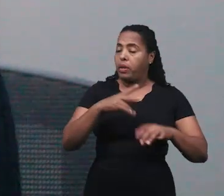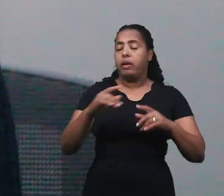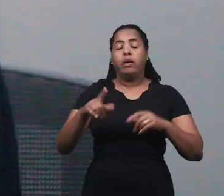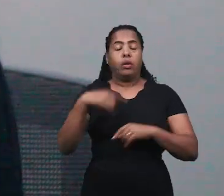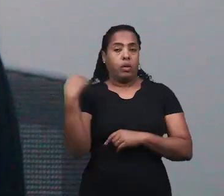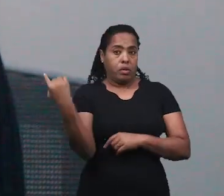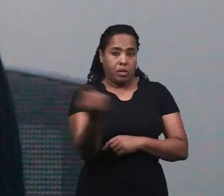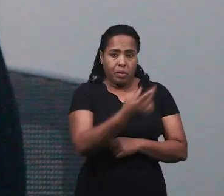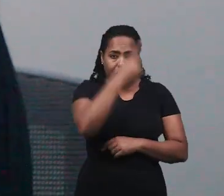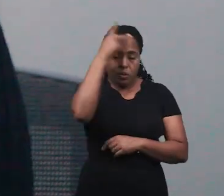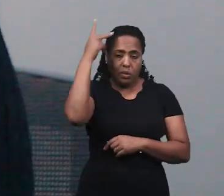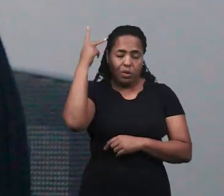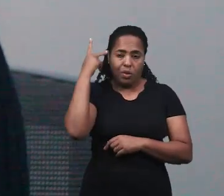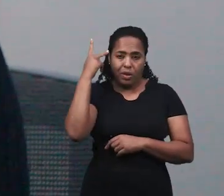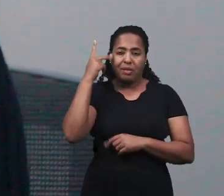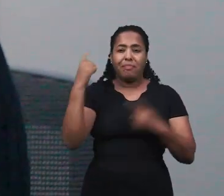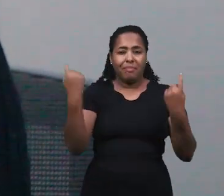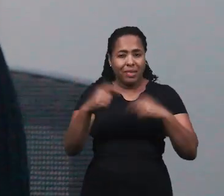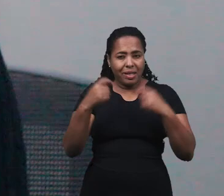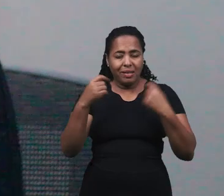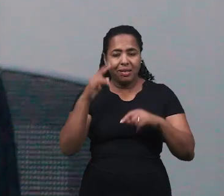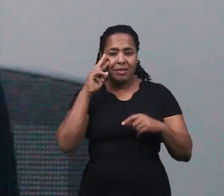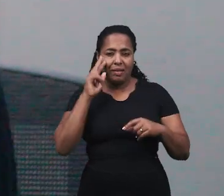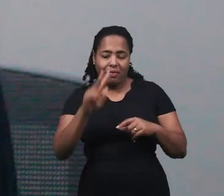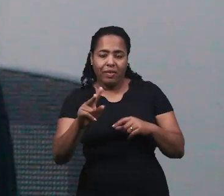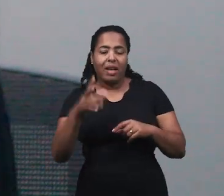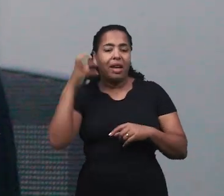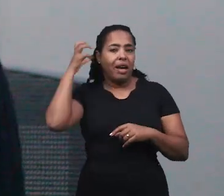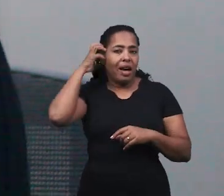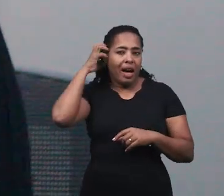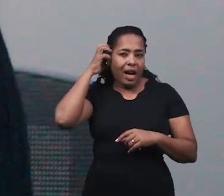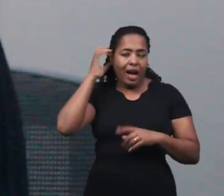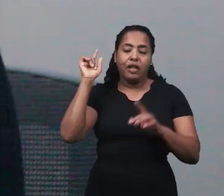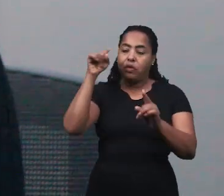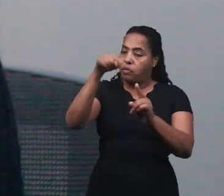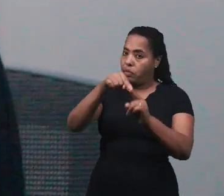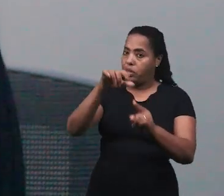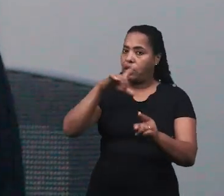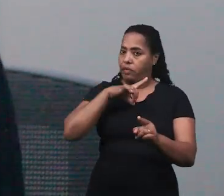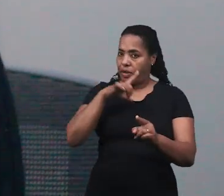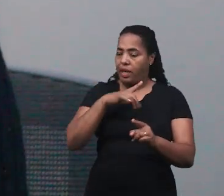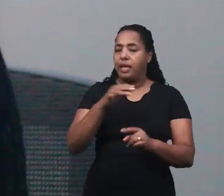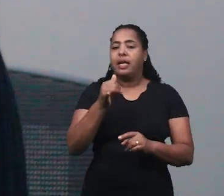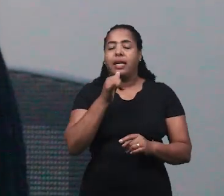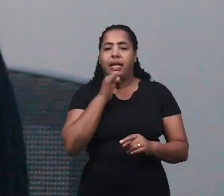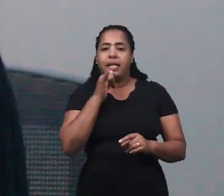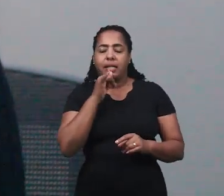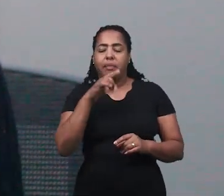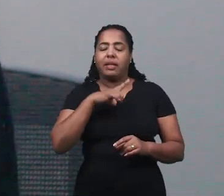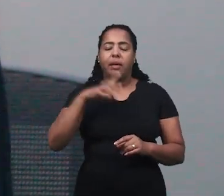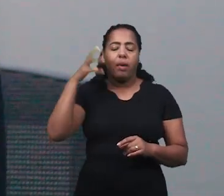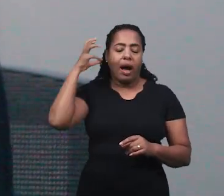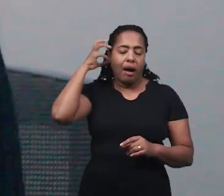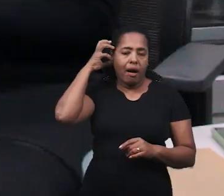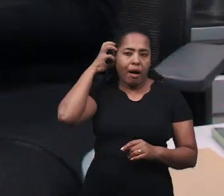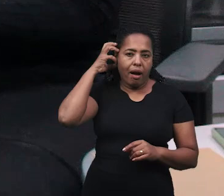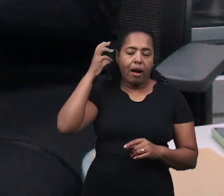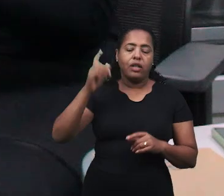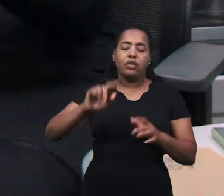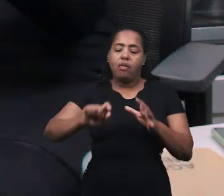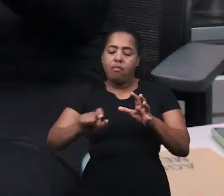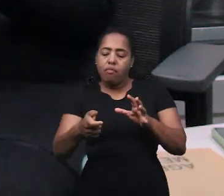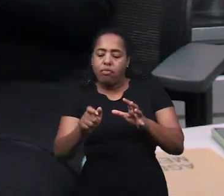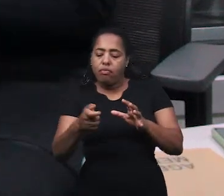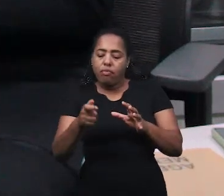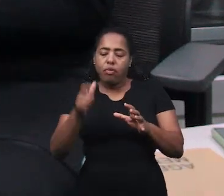ouvintes, eles precisam disso. As rádios, normalmente, elas são confeccionadas com objetivo, né? Por exemplo, nós temos rádios, aí